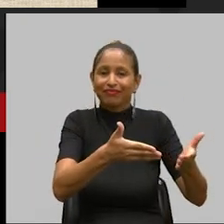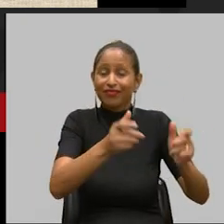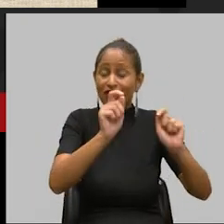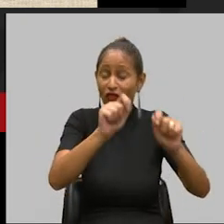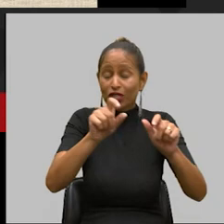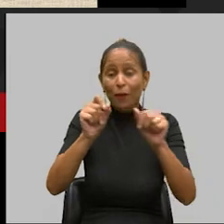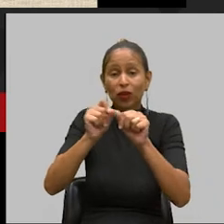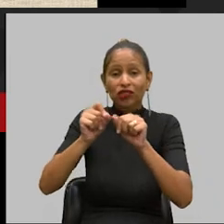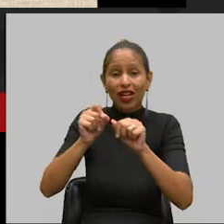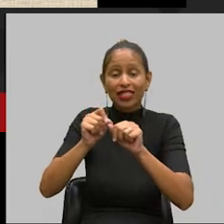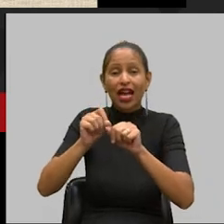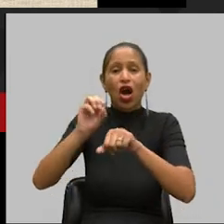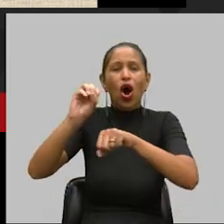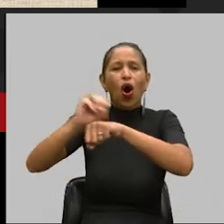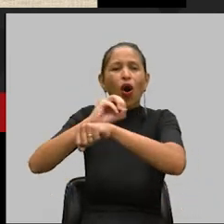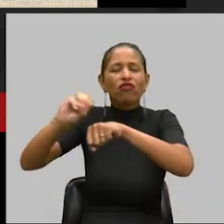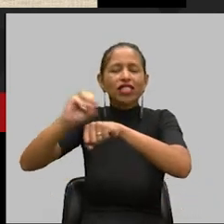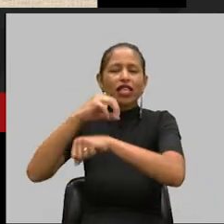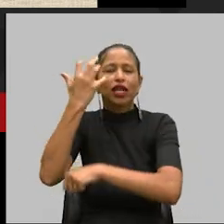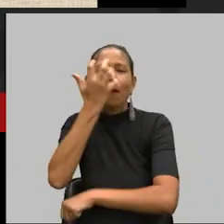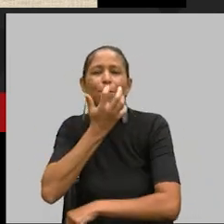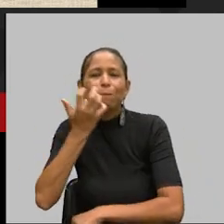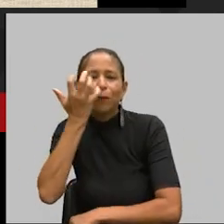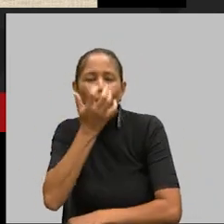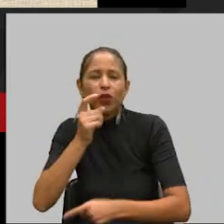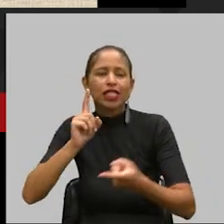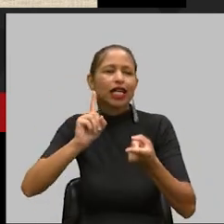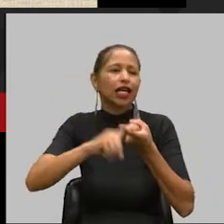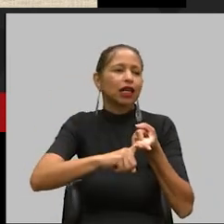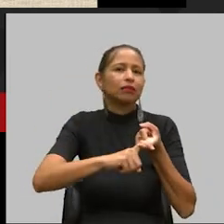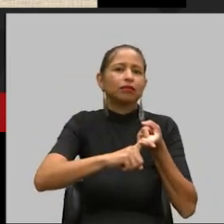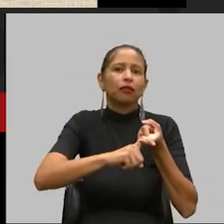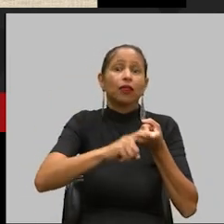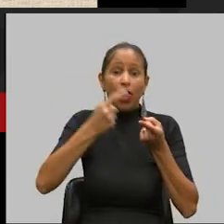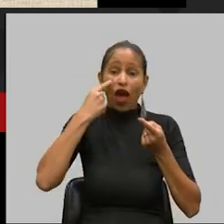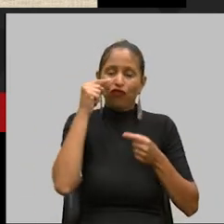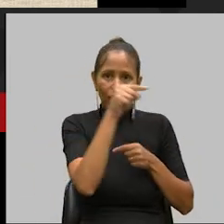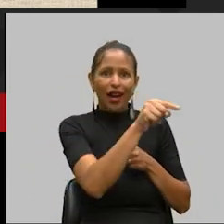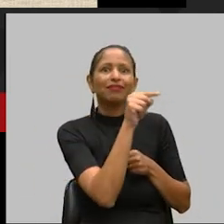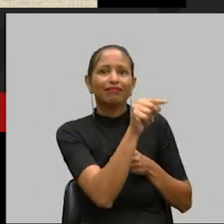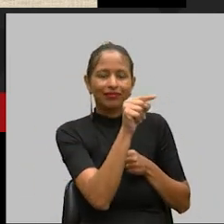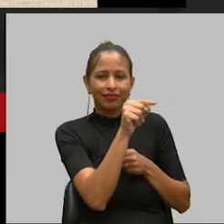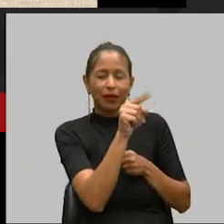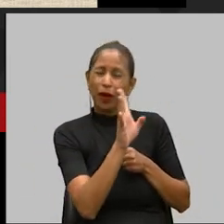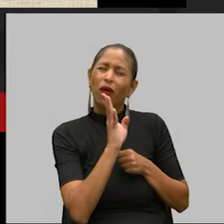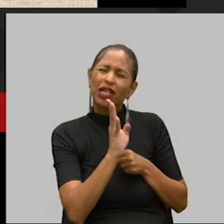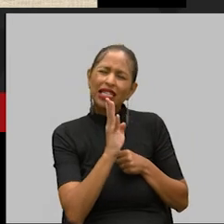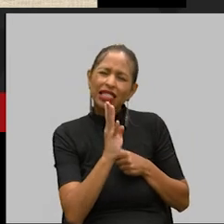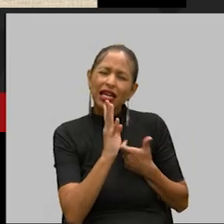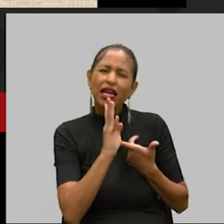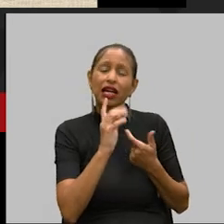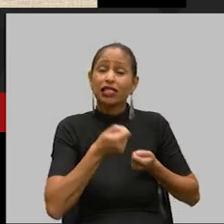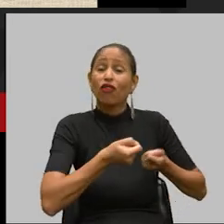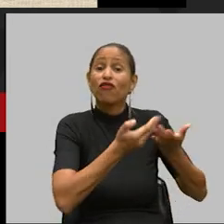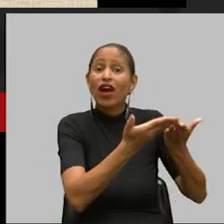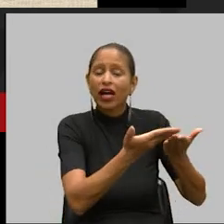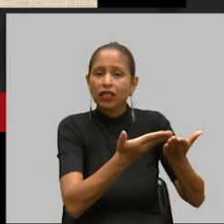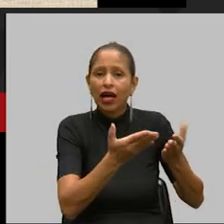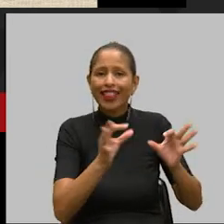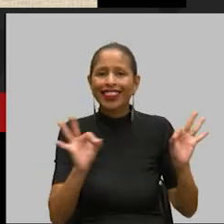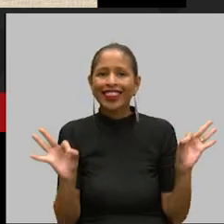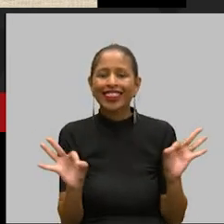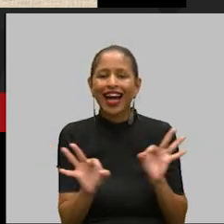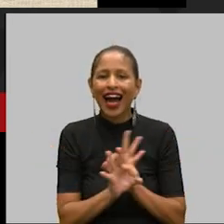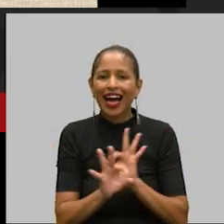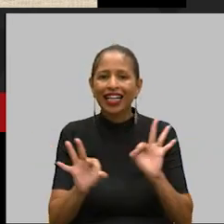fazer oficina de música ensina de tal eu fui nessas escolas a gente tá conhecendo essas ofertas não tem nada